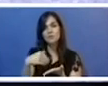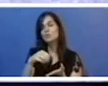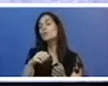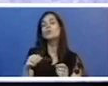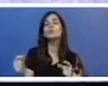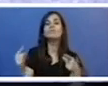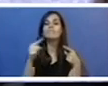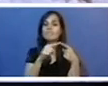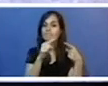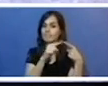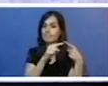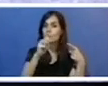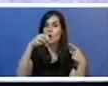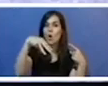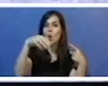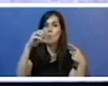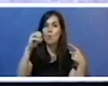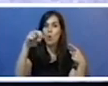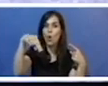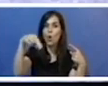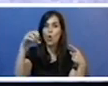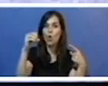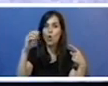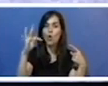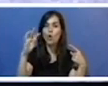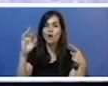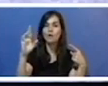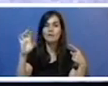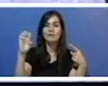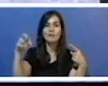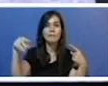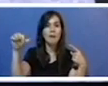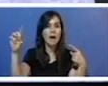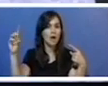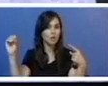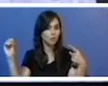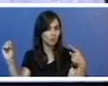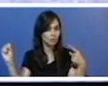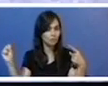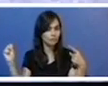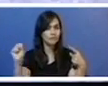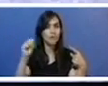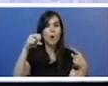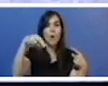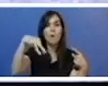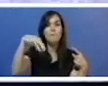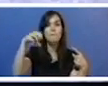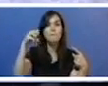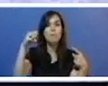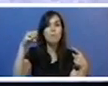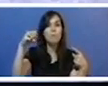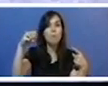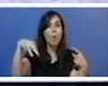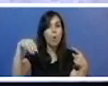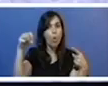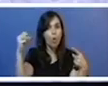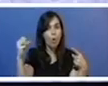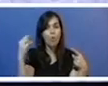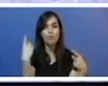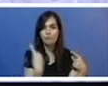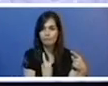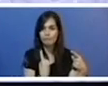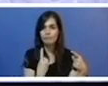monotremados, essa palavra em latim significa mono, um. Tremado significa